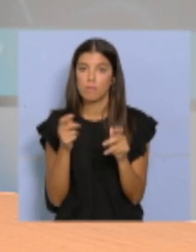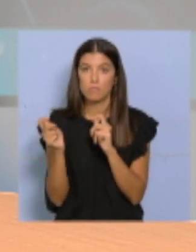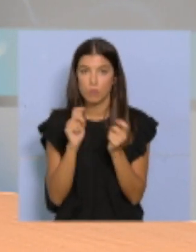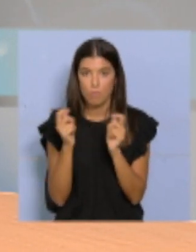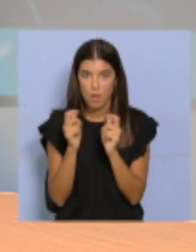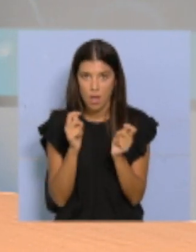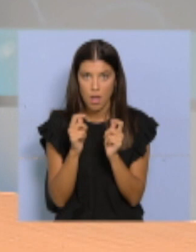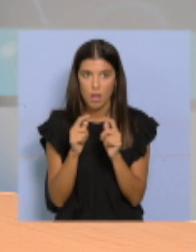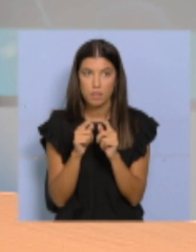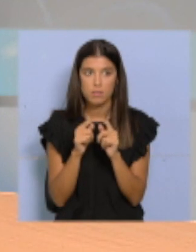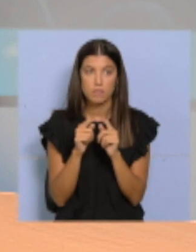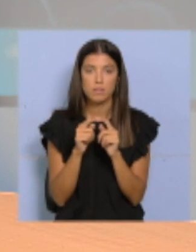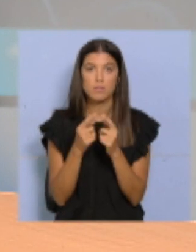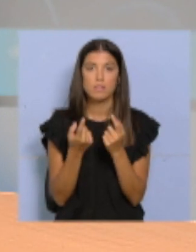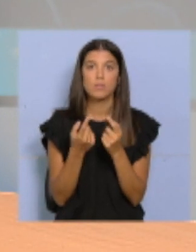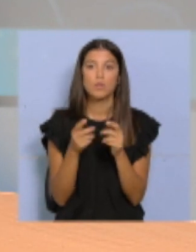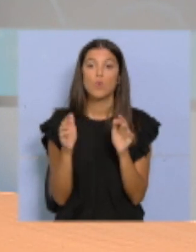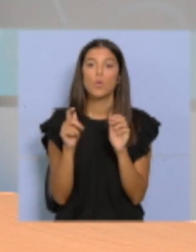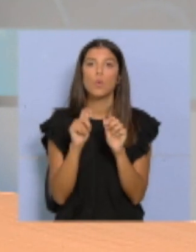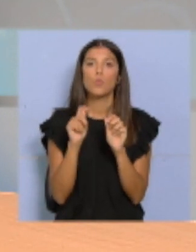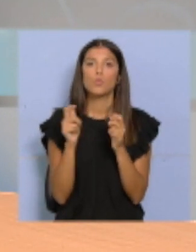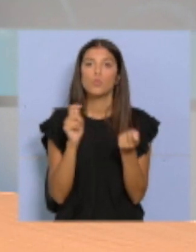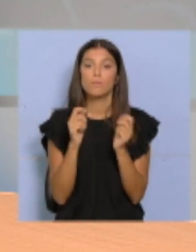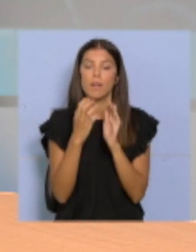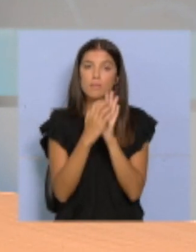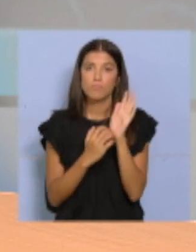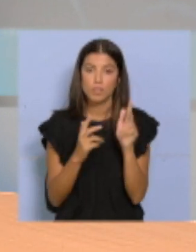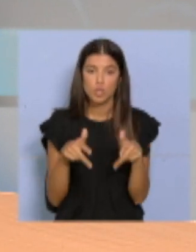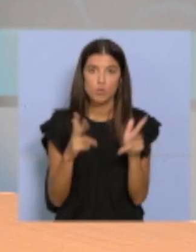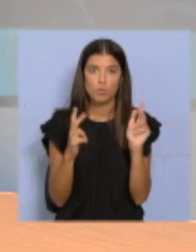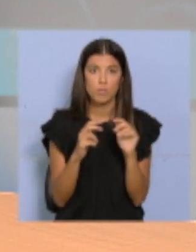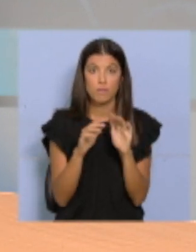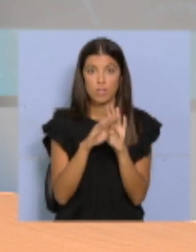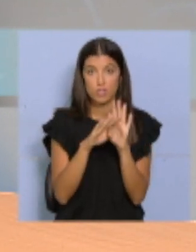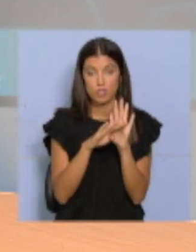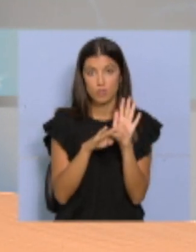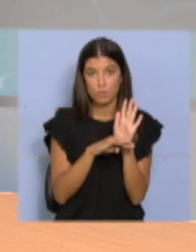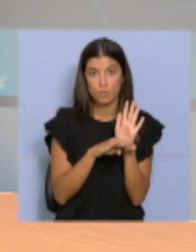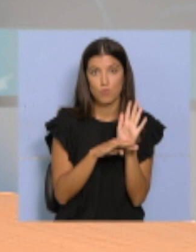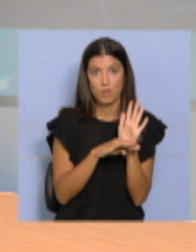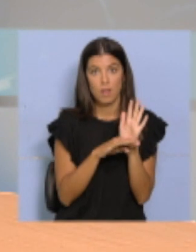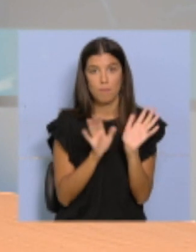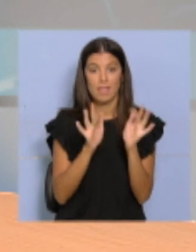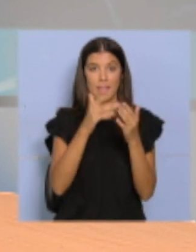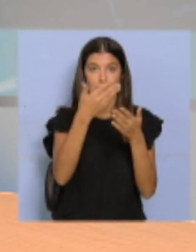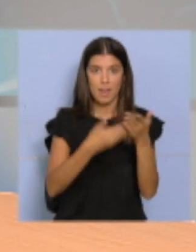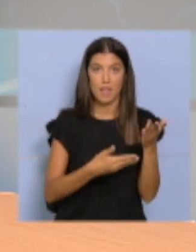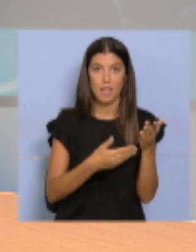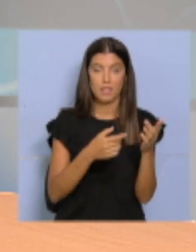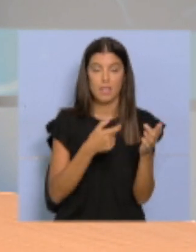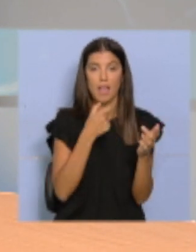eles estão disponíveis na página do YouTube da Agência Eclésia para quem quiser partilhar. Antes de irmos a esta